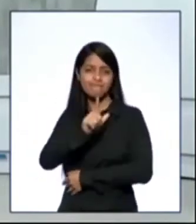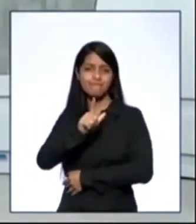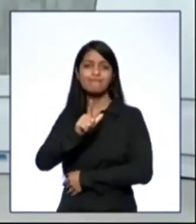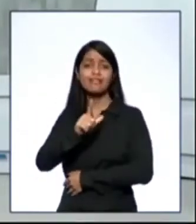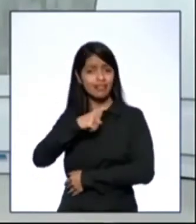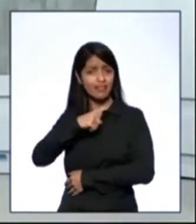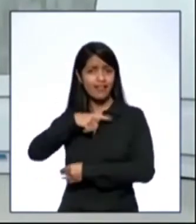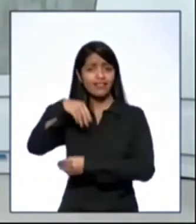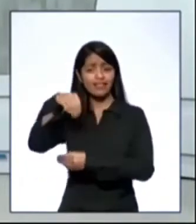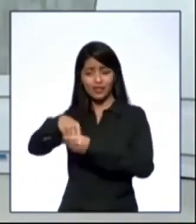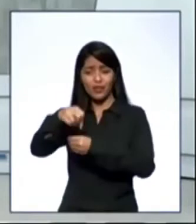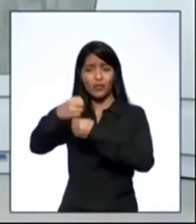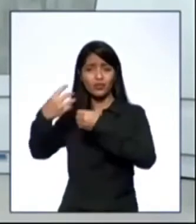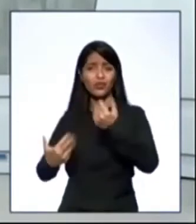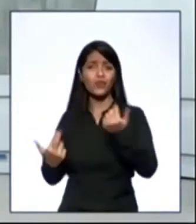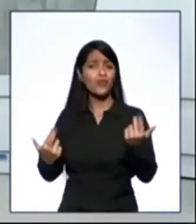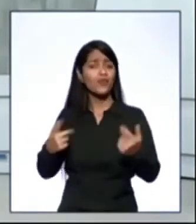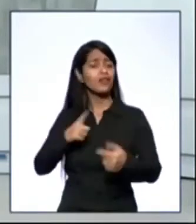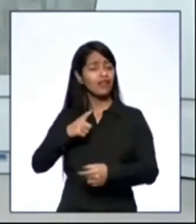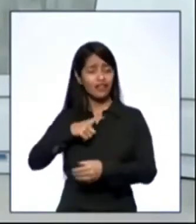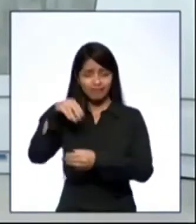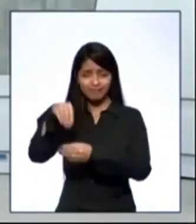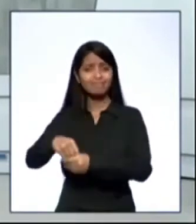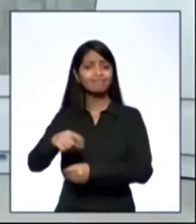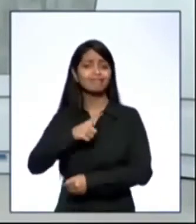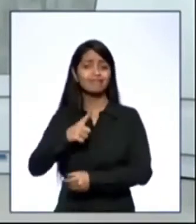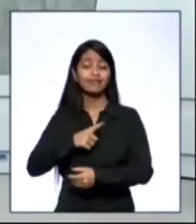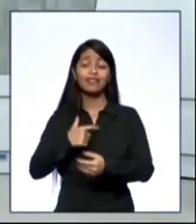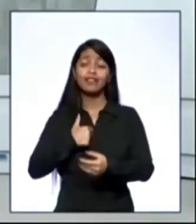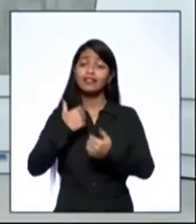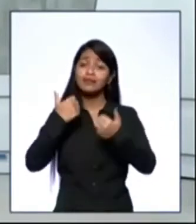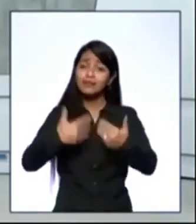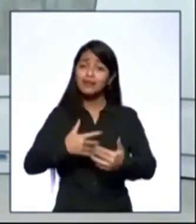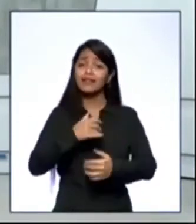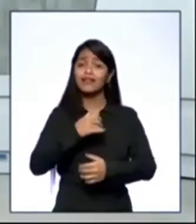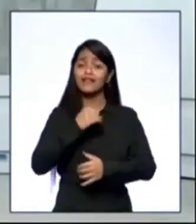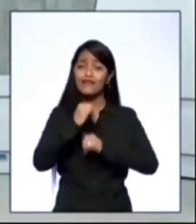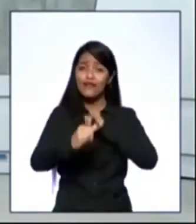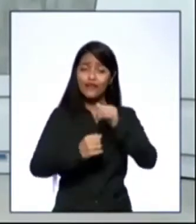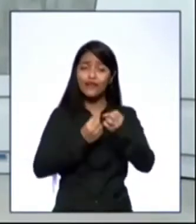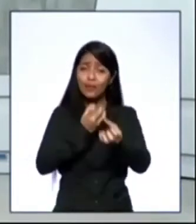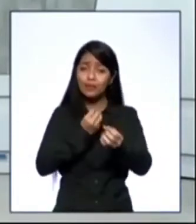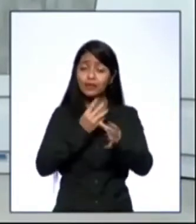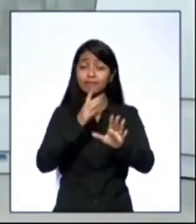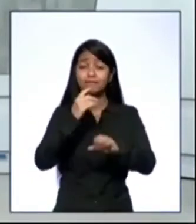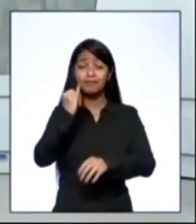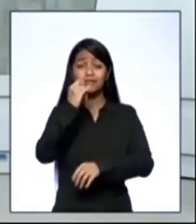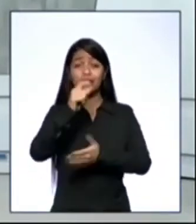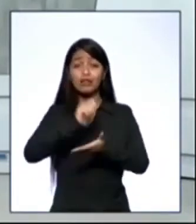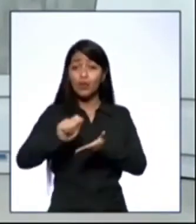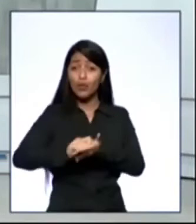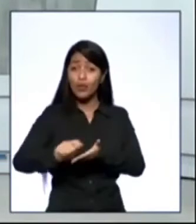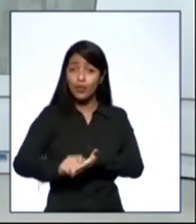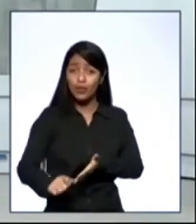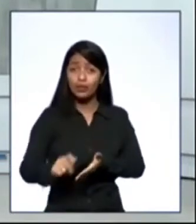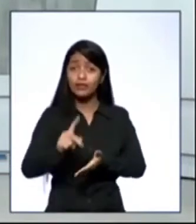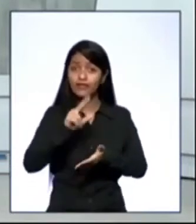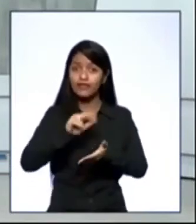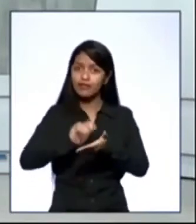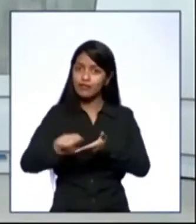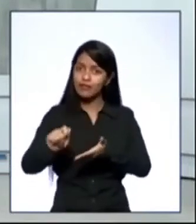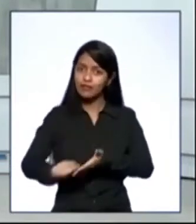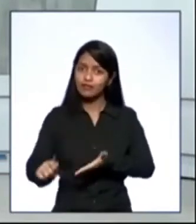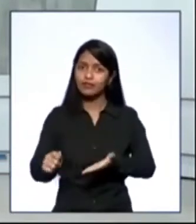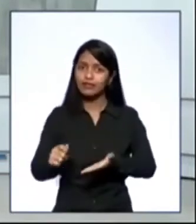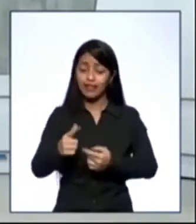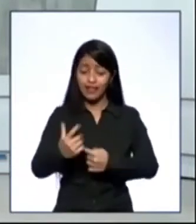lugar. Então eu vou te falando, eu vou te dar as principais informações. Meu, o que eu acho legal? Anota. Anotar é um negócio que te faz ficar acordado, né, mano? Que é